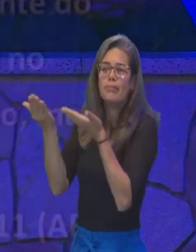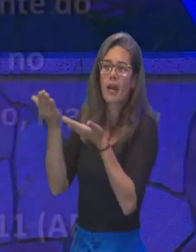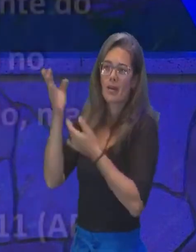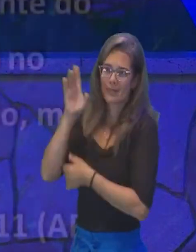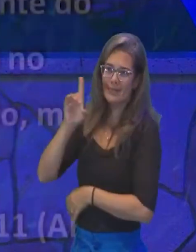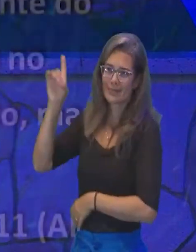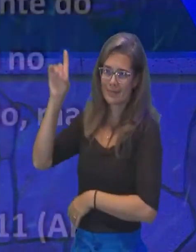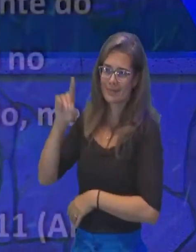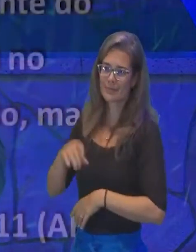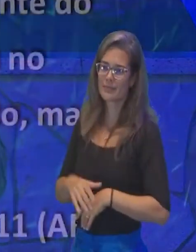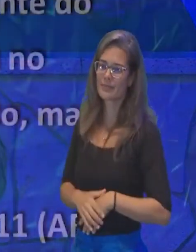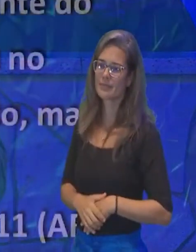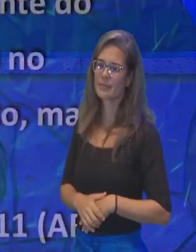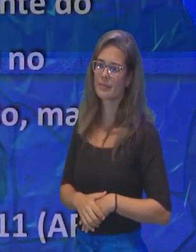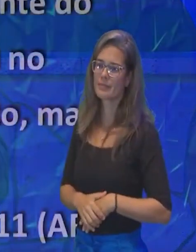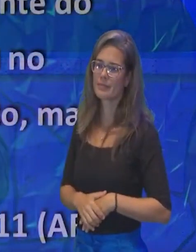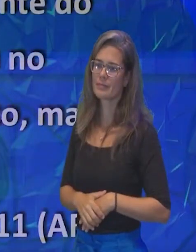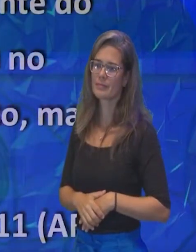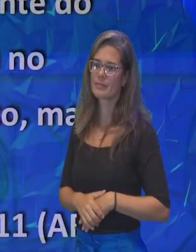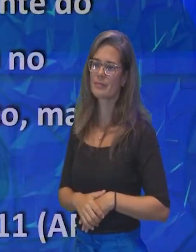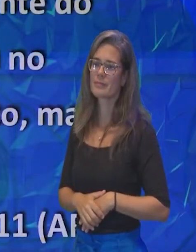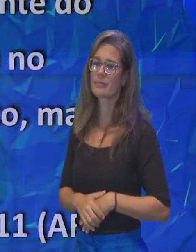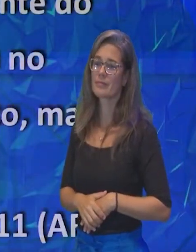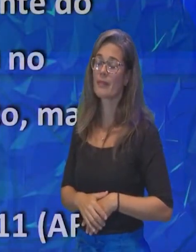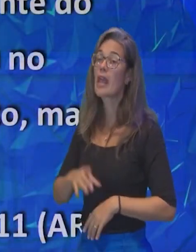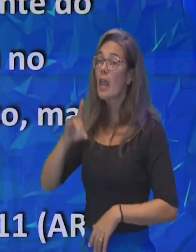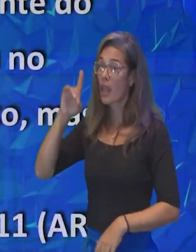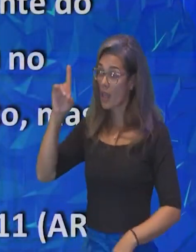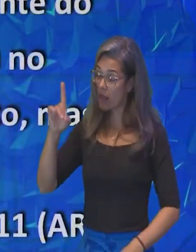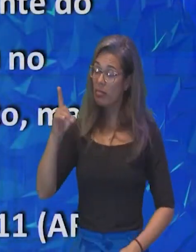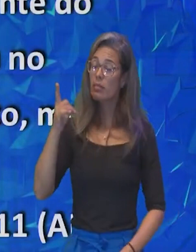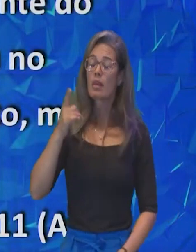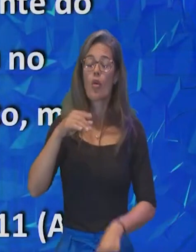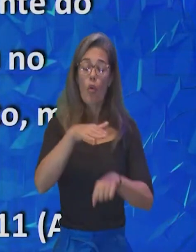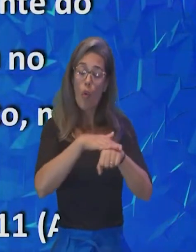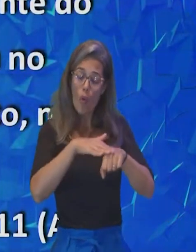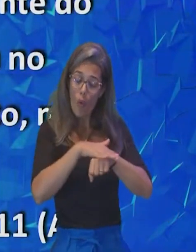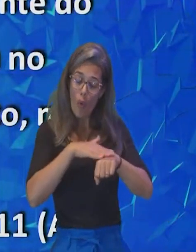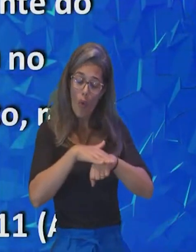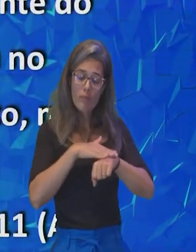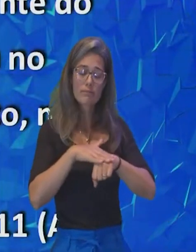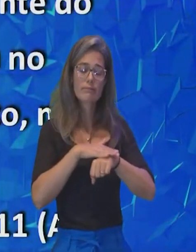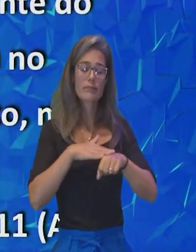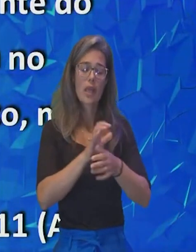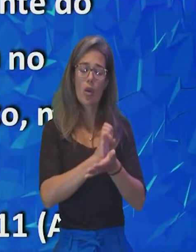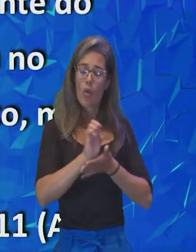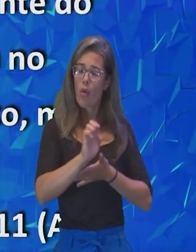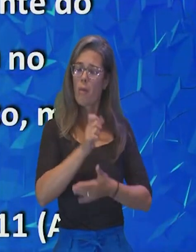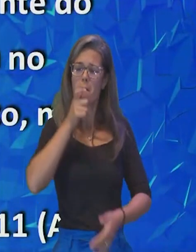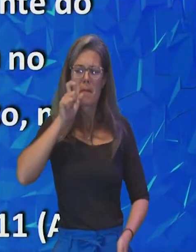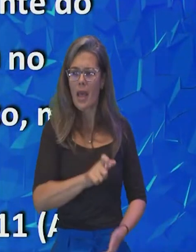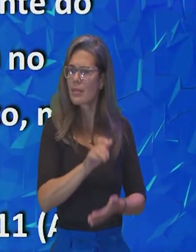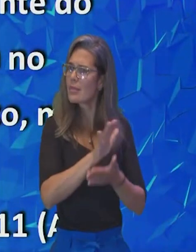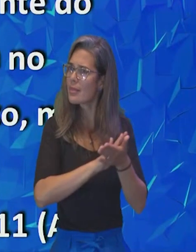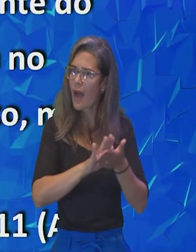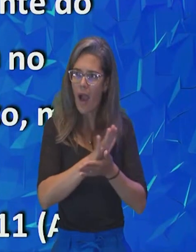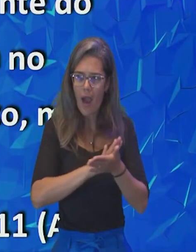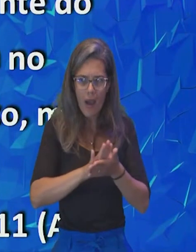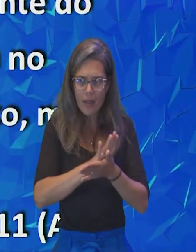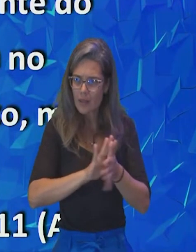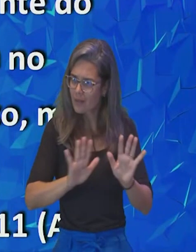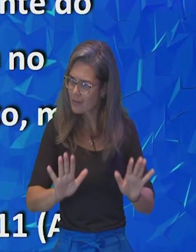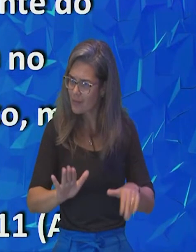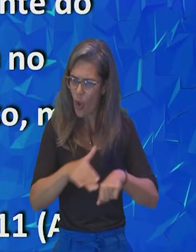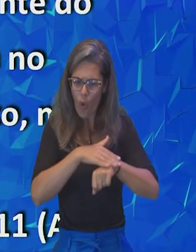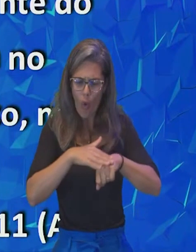observem, queridos, nenhuma crítica, nenhuma condenação, nenhuma palavra dura, disse-lhe